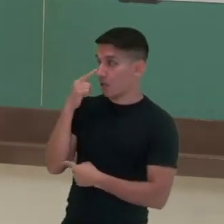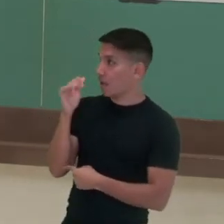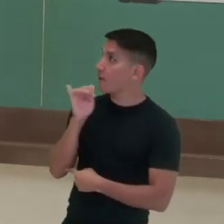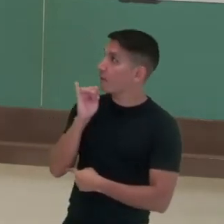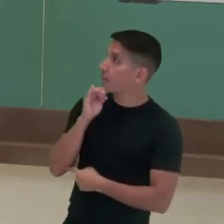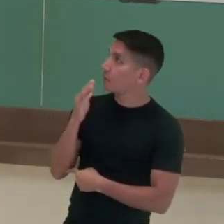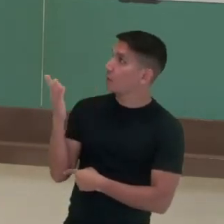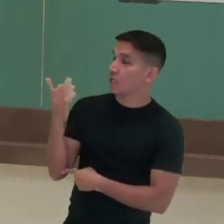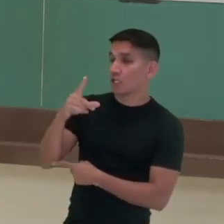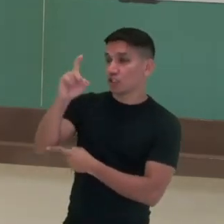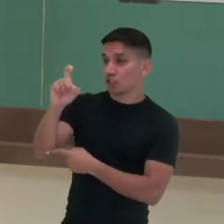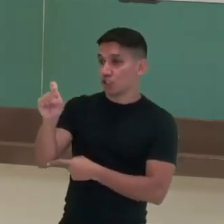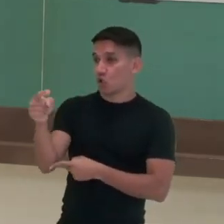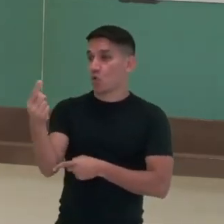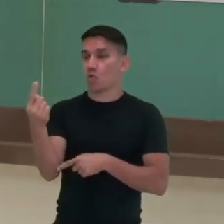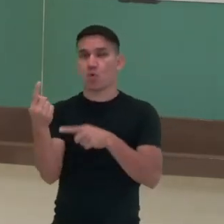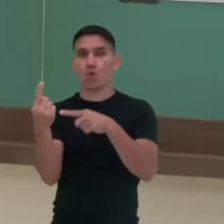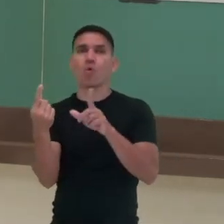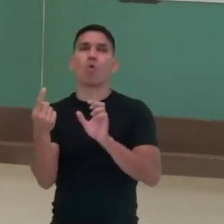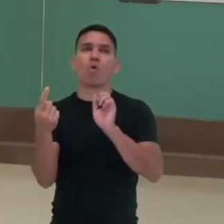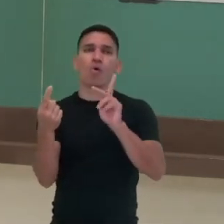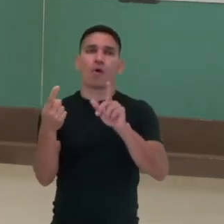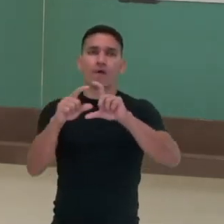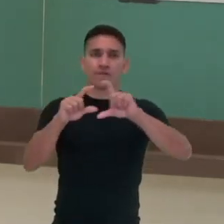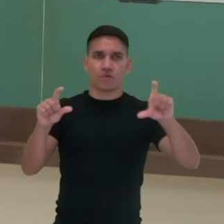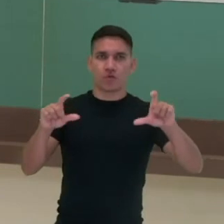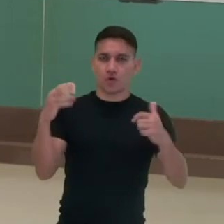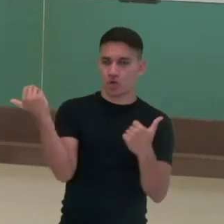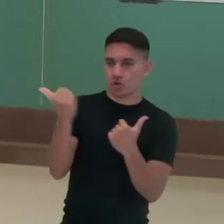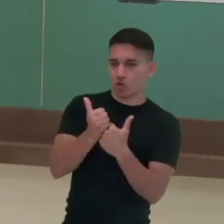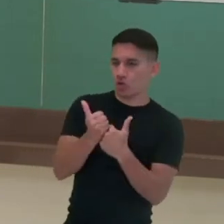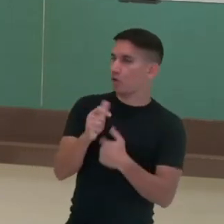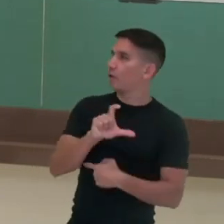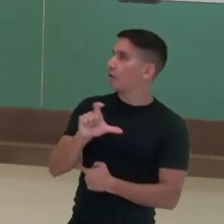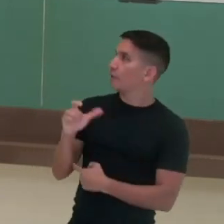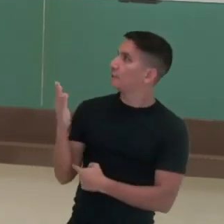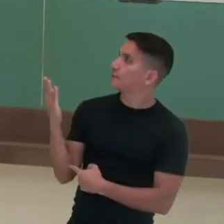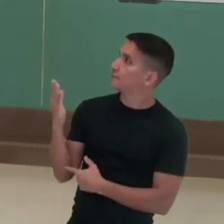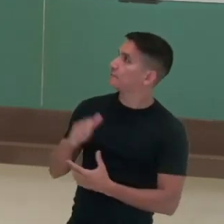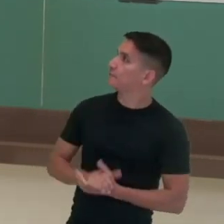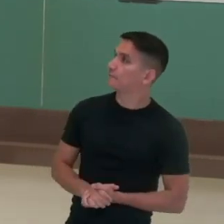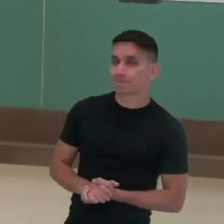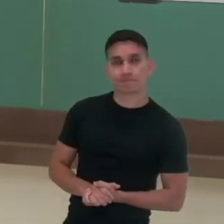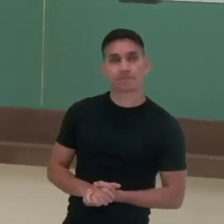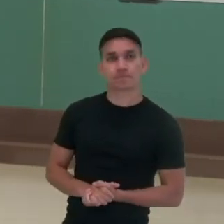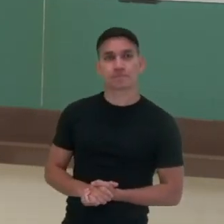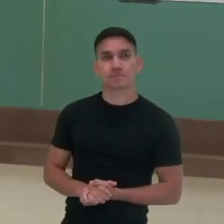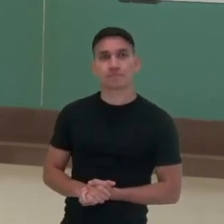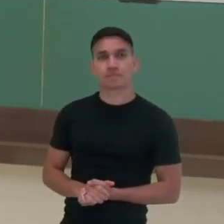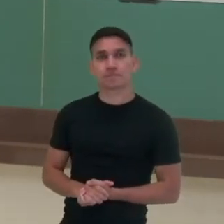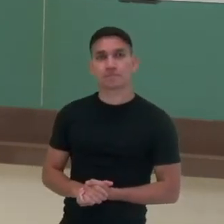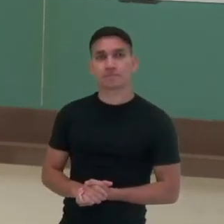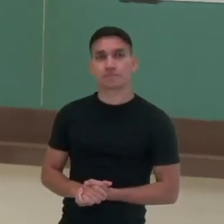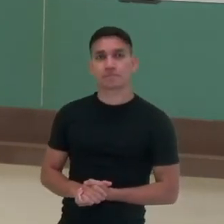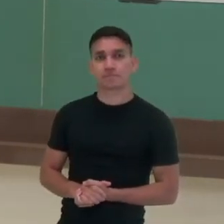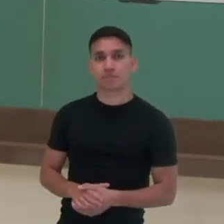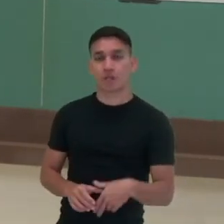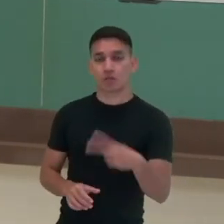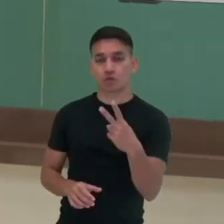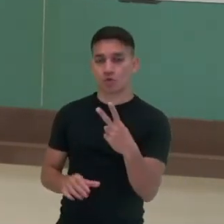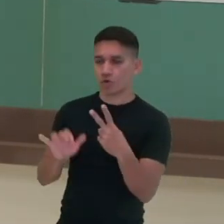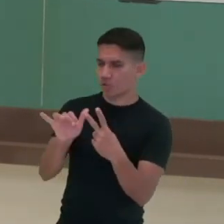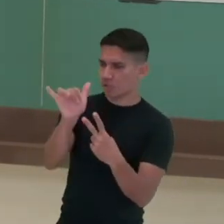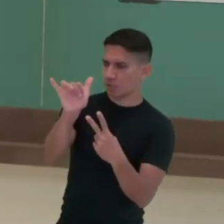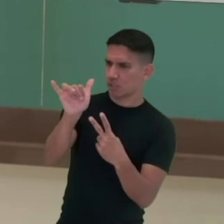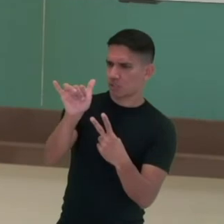que o meu x é 1, então peguei a função, no lugar do x coloquei o número 1. 2 elevado na y é igual a 1.